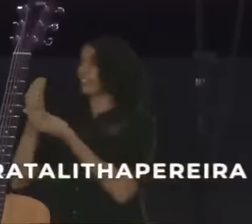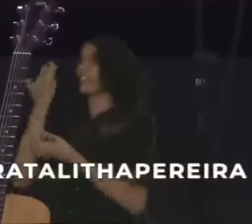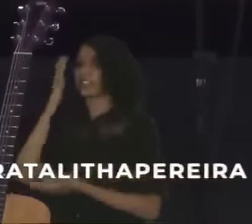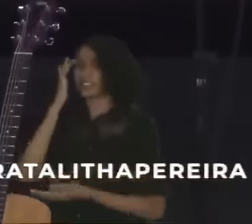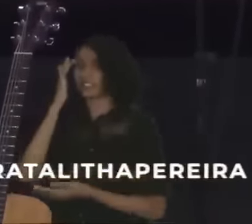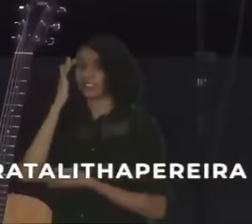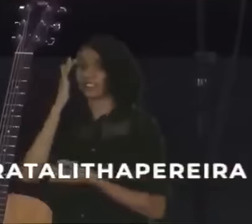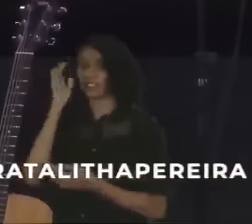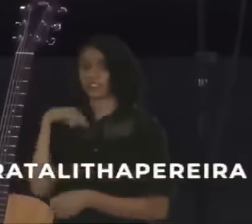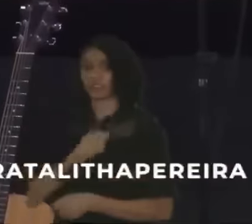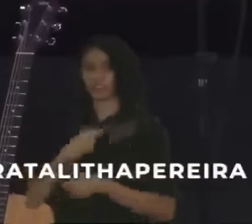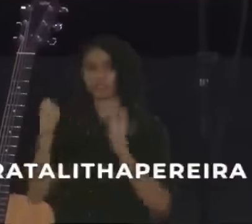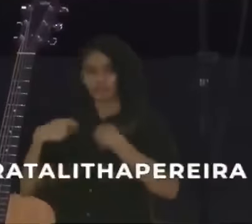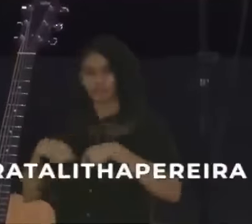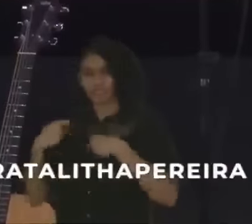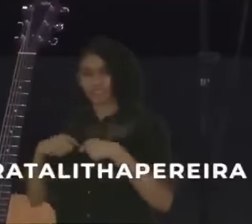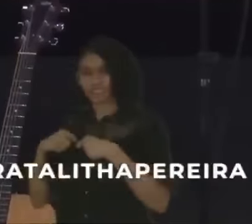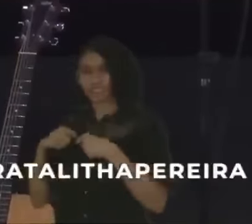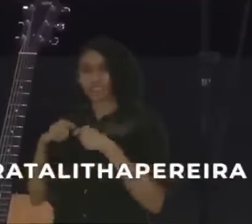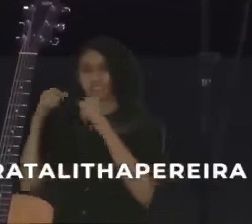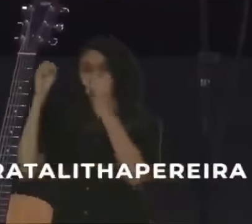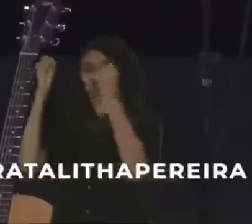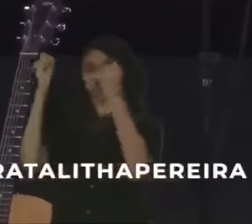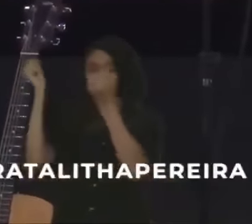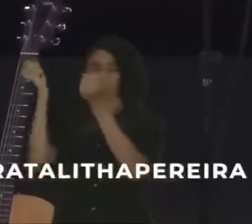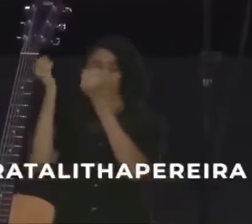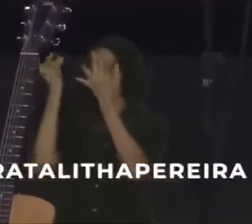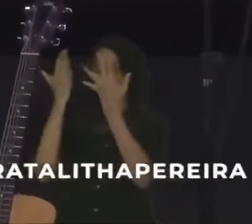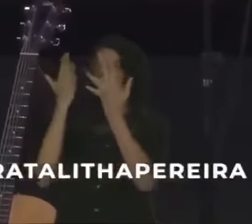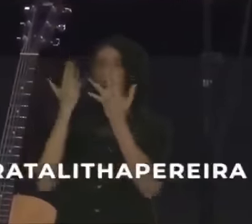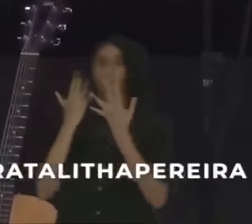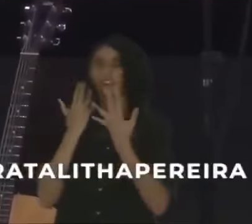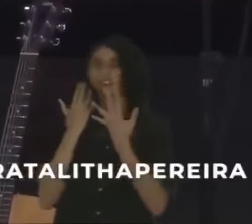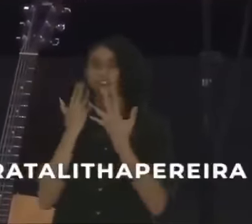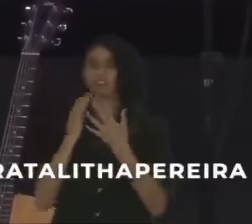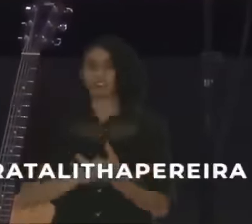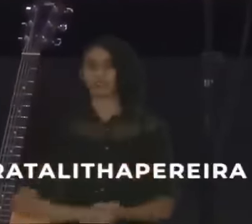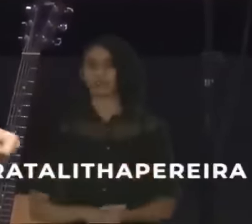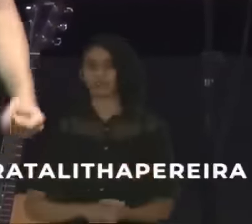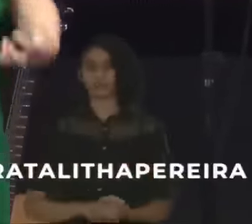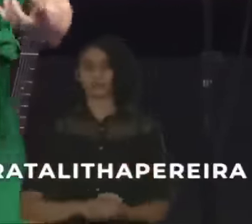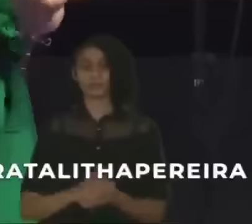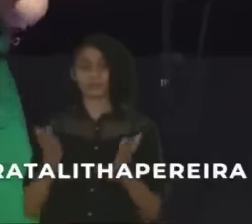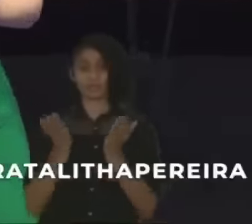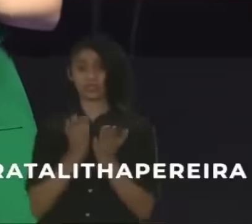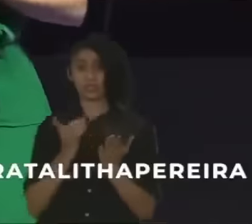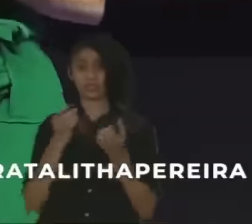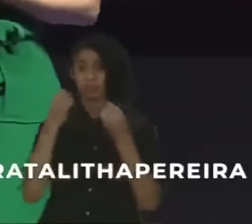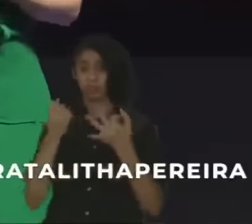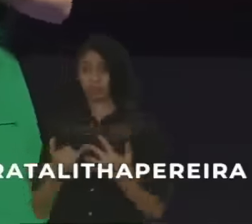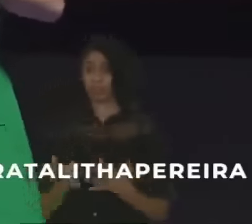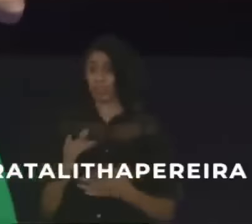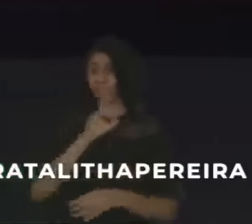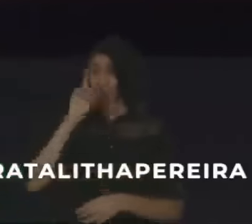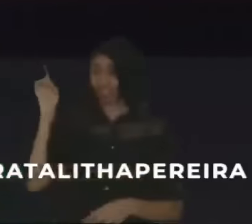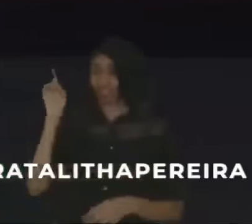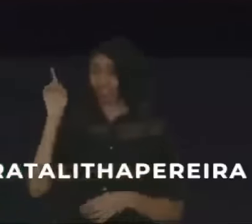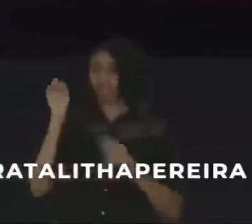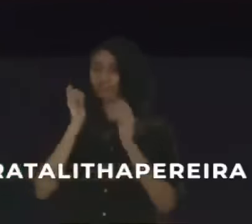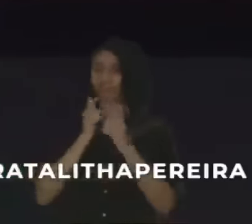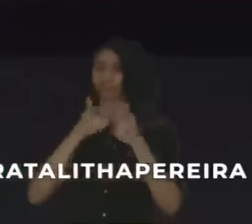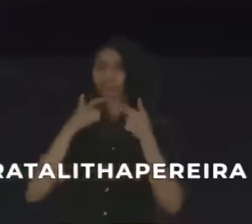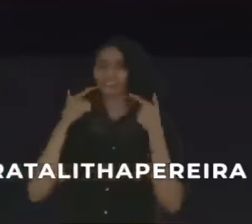e o quanto de iniquidade muitas vezes nós temos é por isso que a Bíblia diz que Deus se agrada daquele que tem um coração